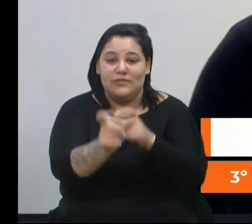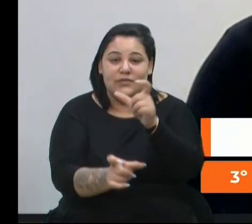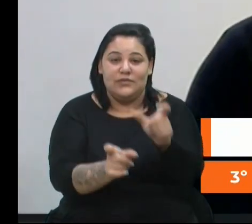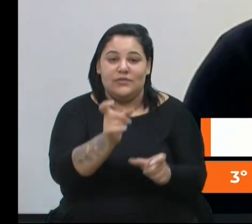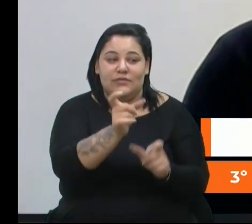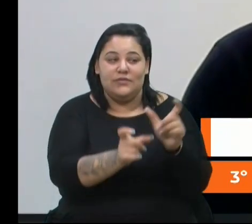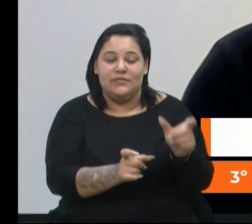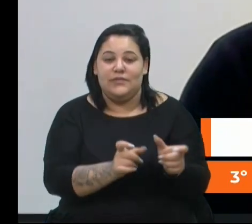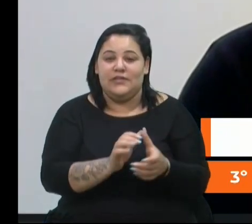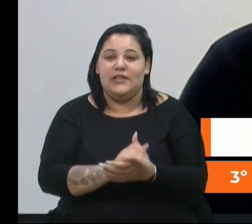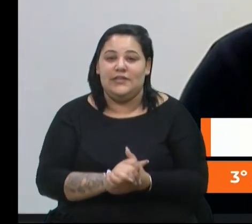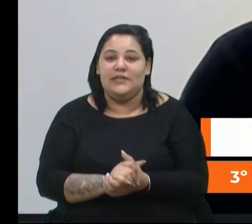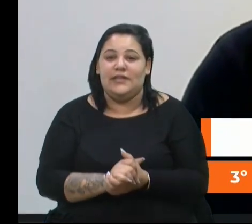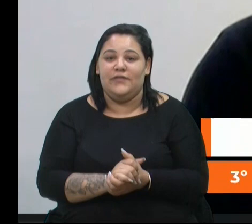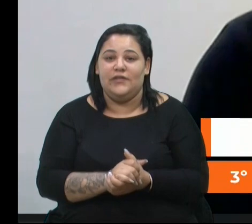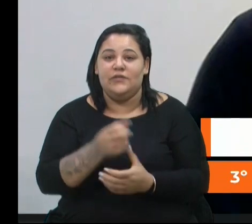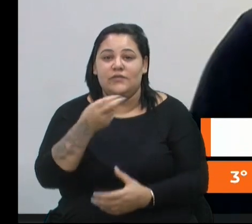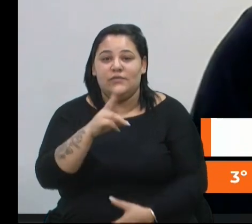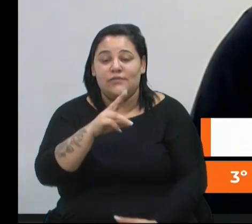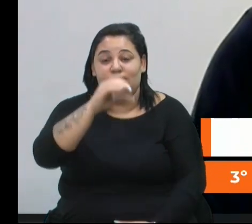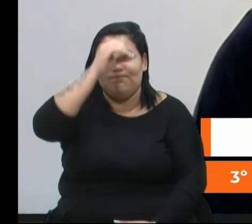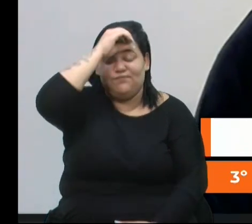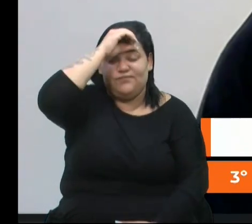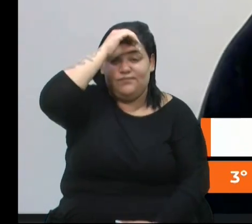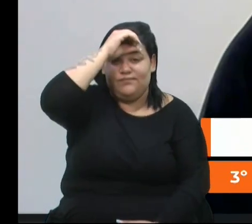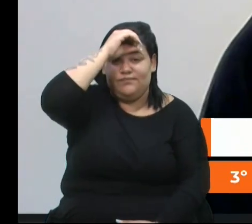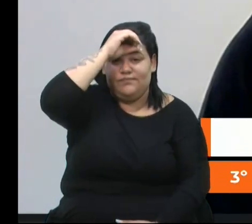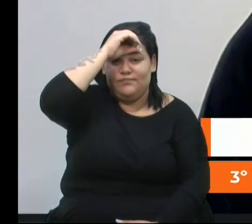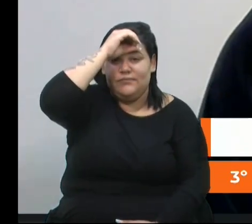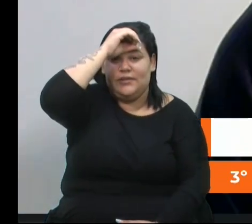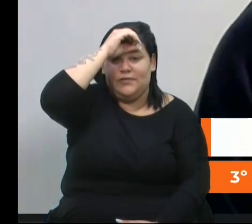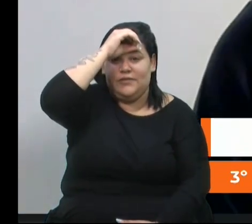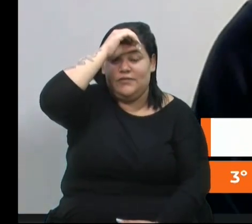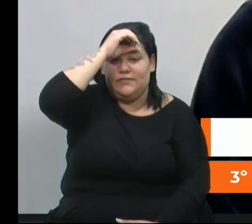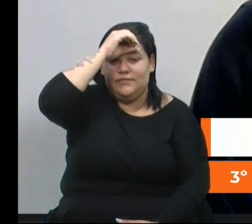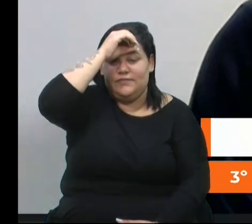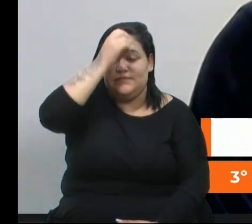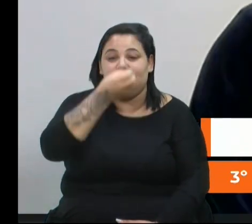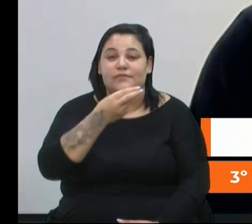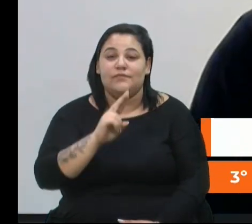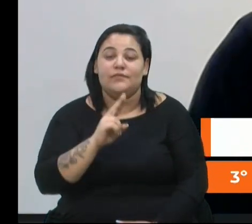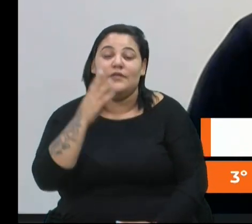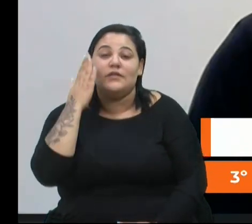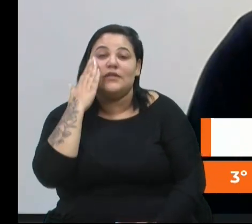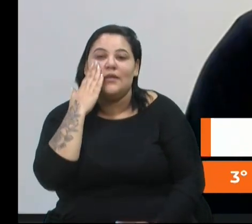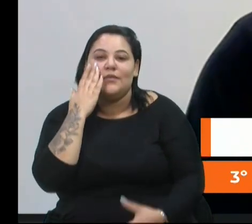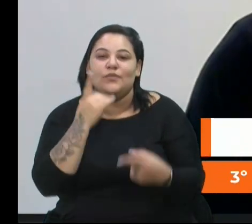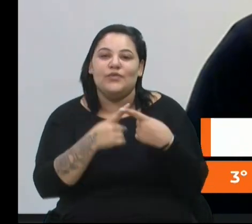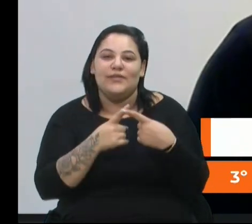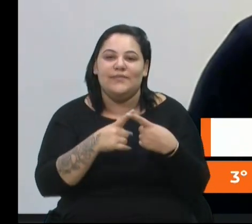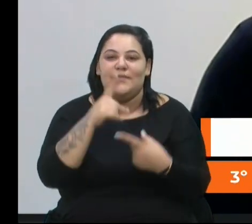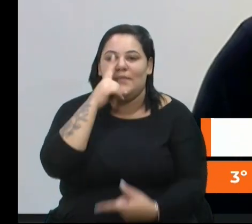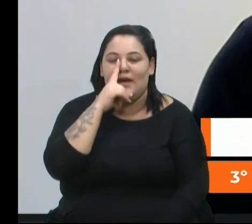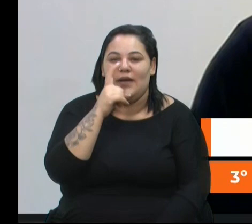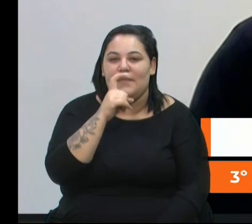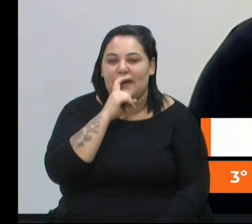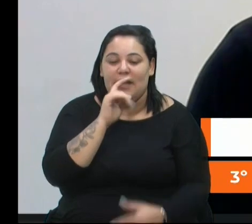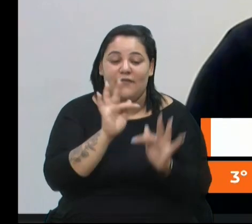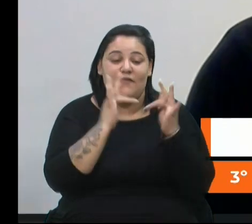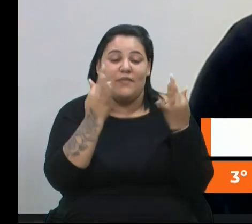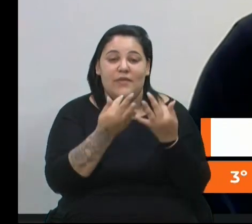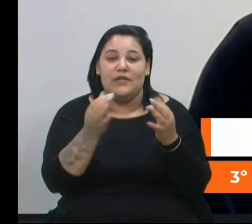infelizmente, ou é ignorância ou estão de esperteza, porque sabem que pais e mães e